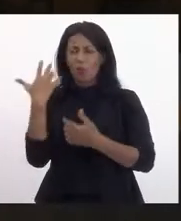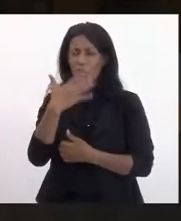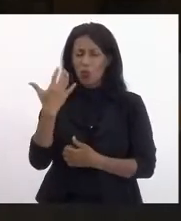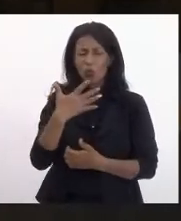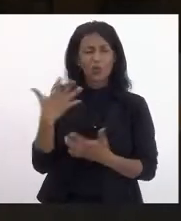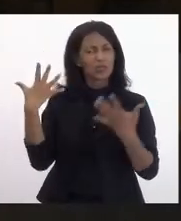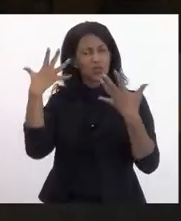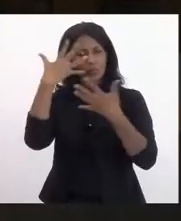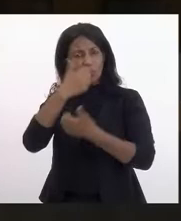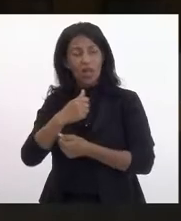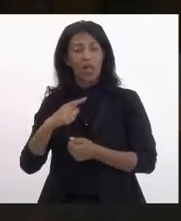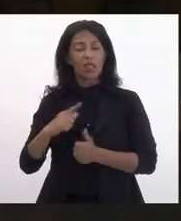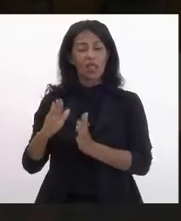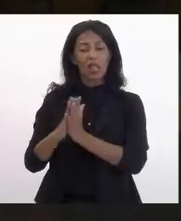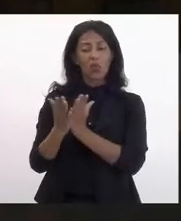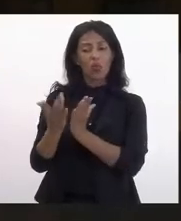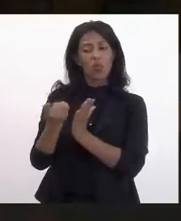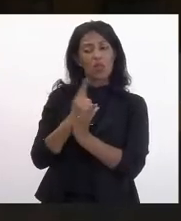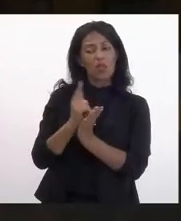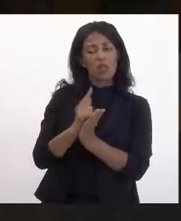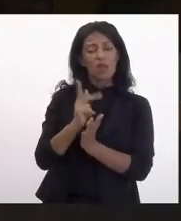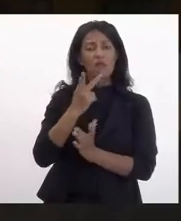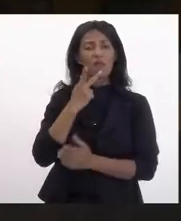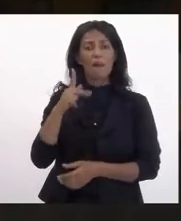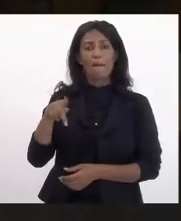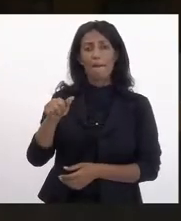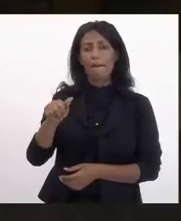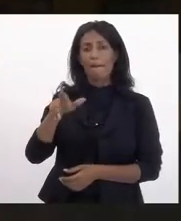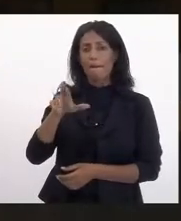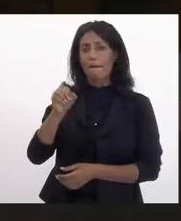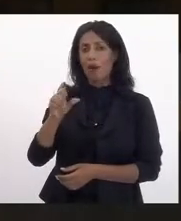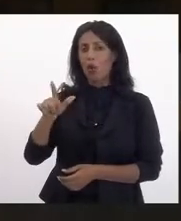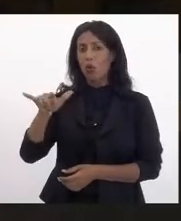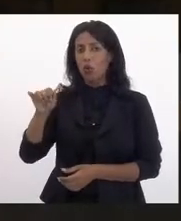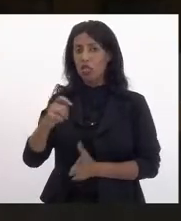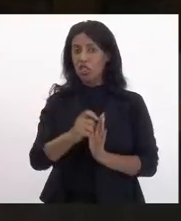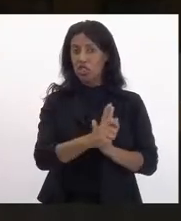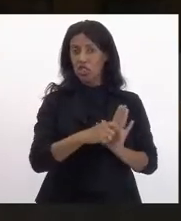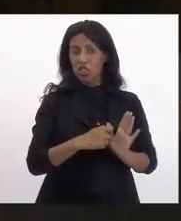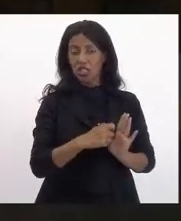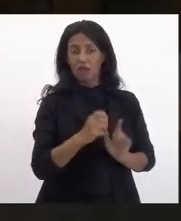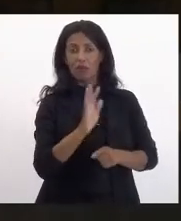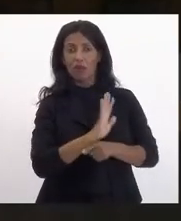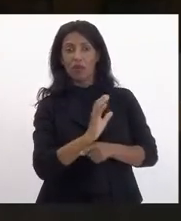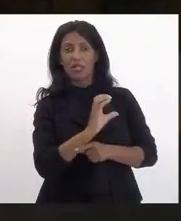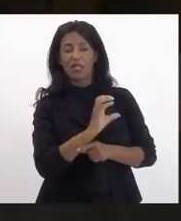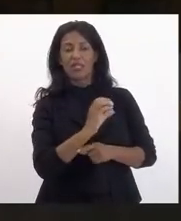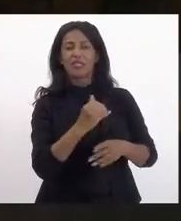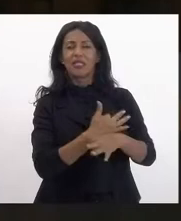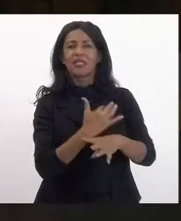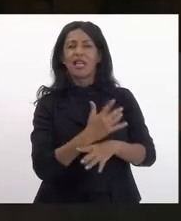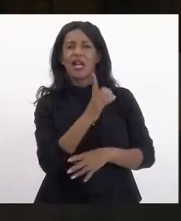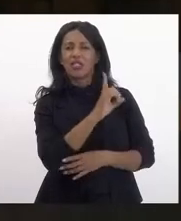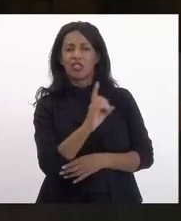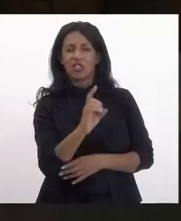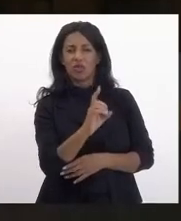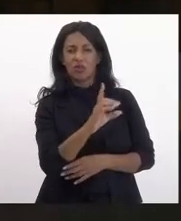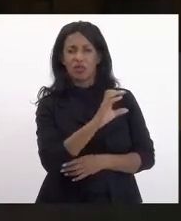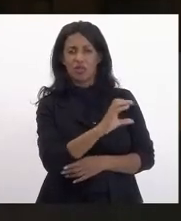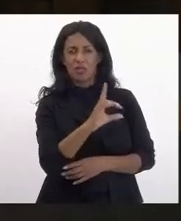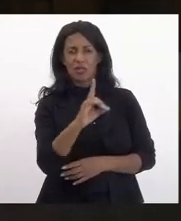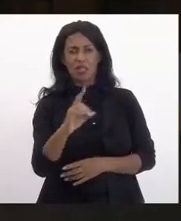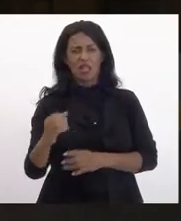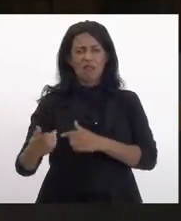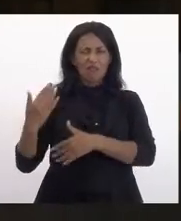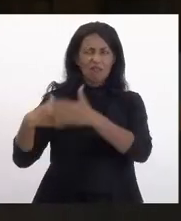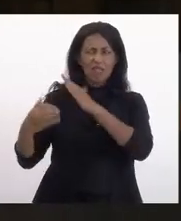Tem um livro interessante do Paulo Lins, que escreveu Cidade de Deus, um livro de 2012, Desde que o Samba é